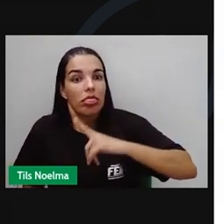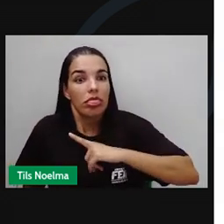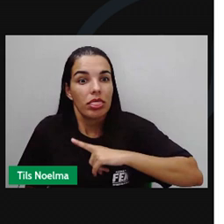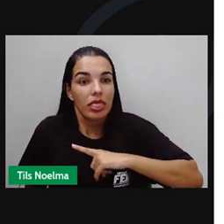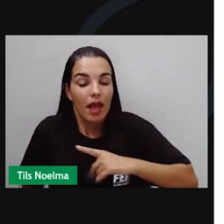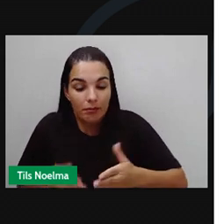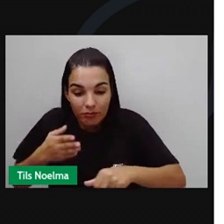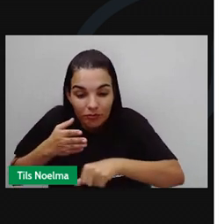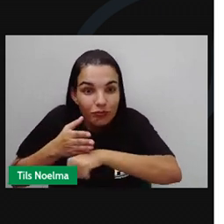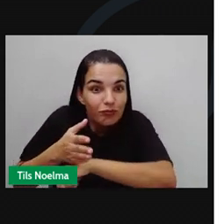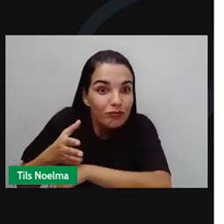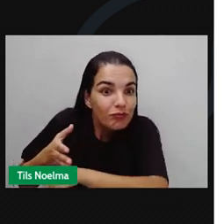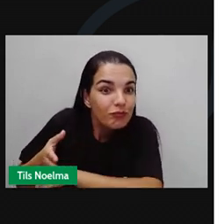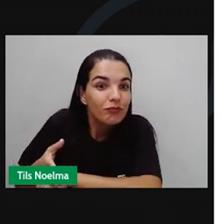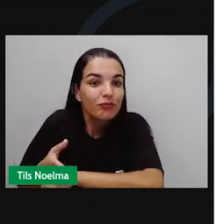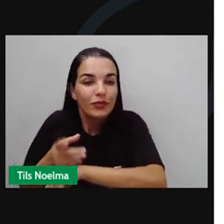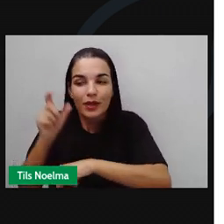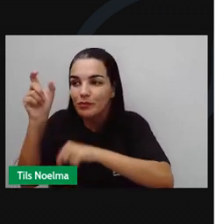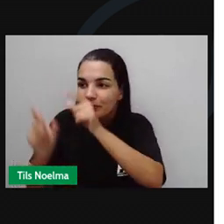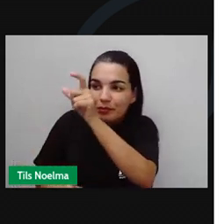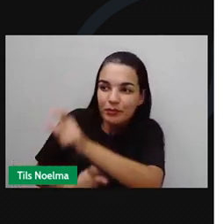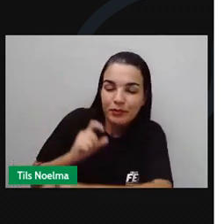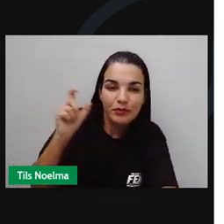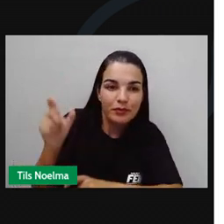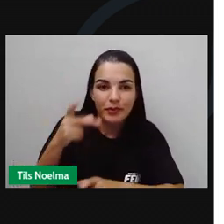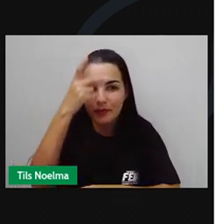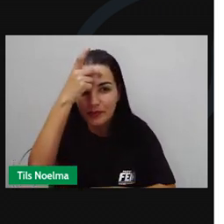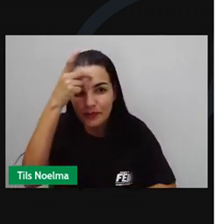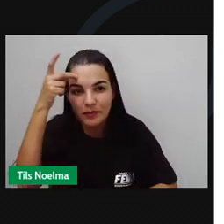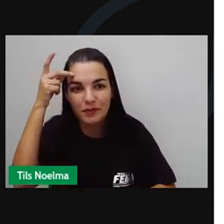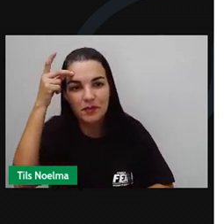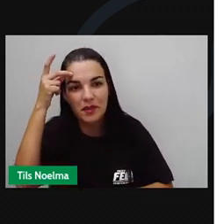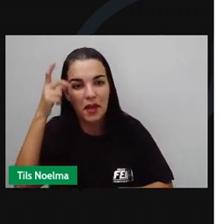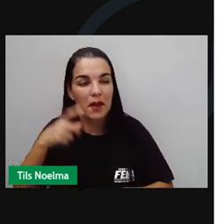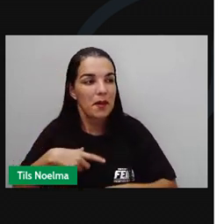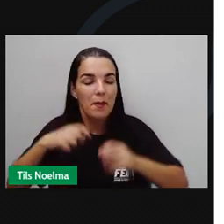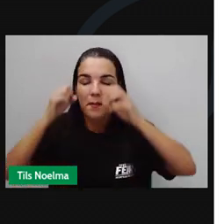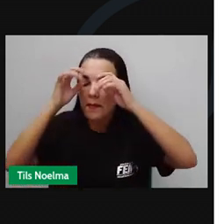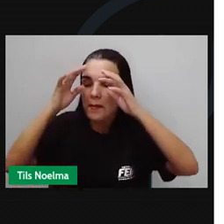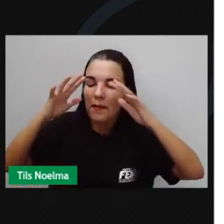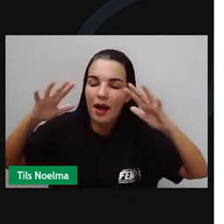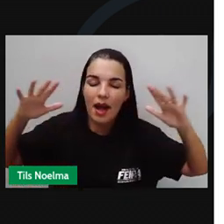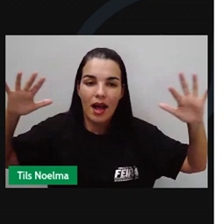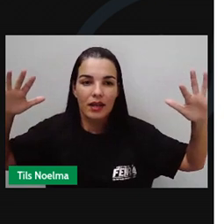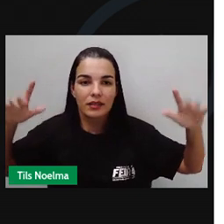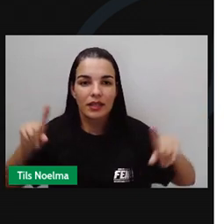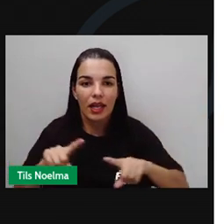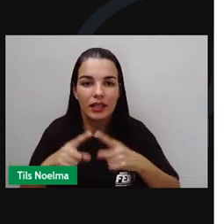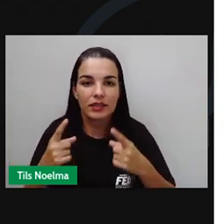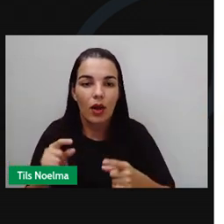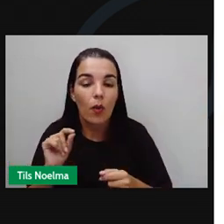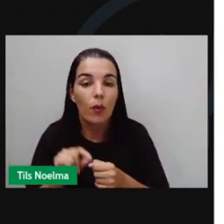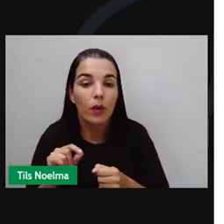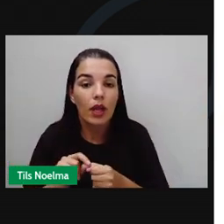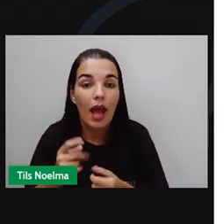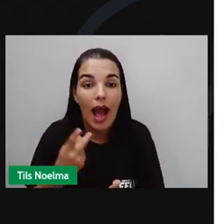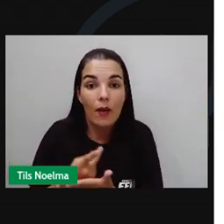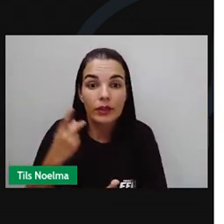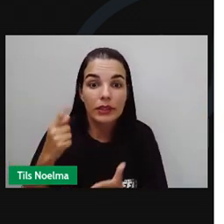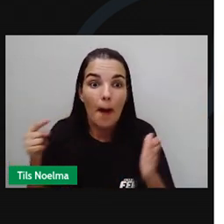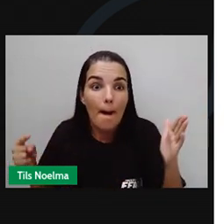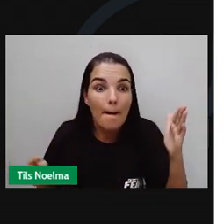de personagens no universo mágico. Na história de hoje, o fato